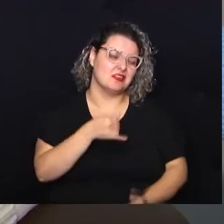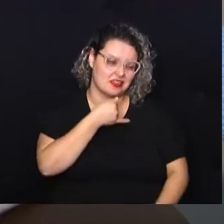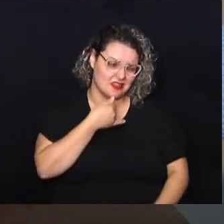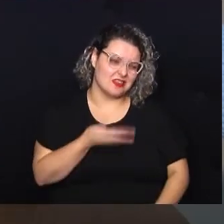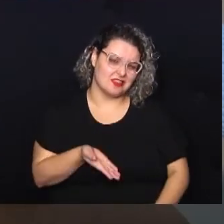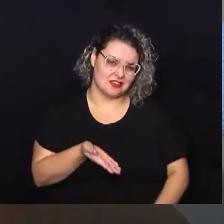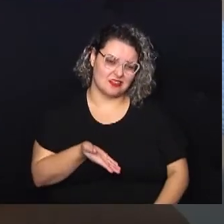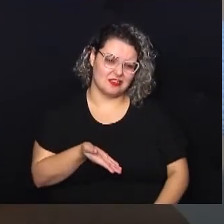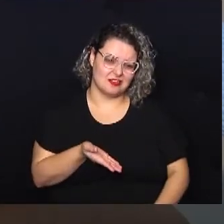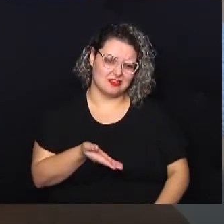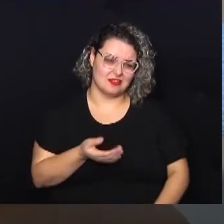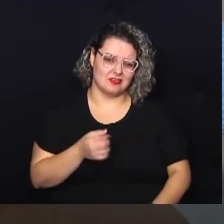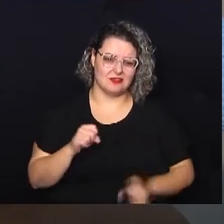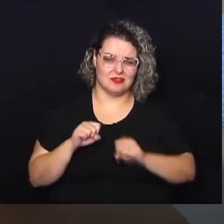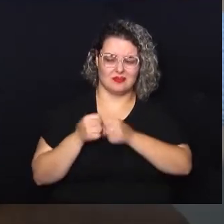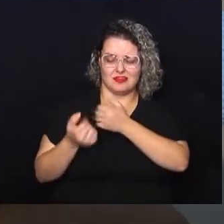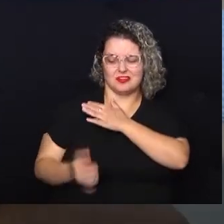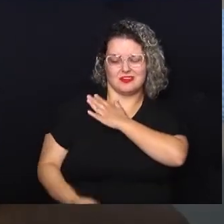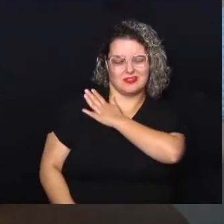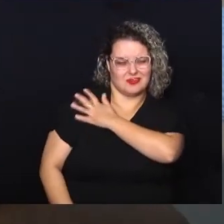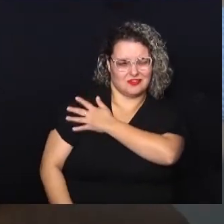Que eu tinha quebrado o ombro,